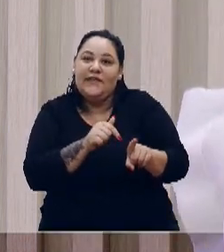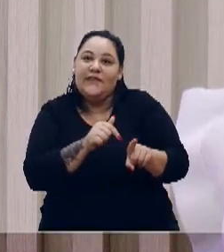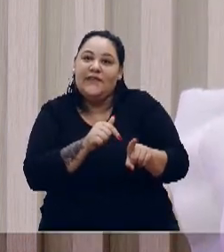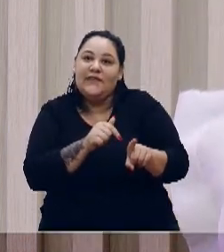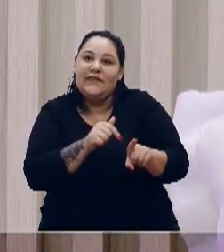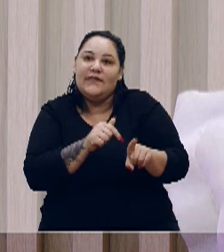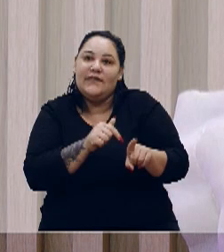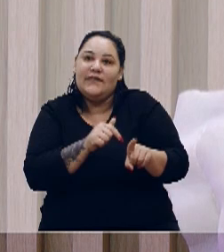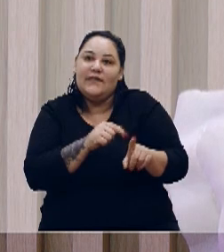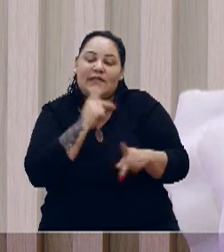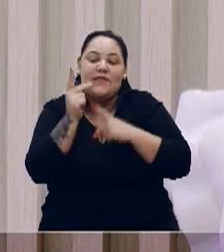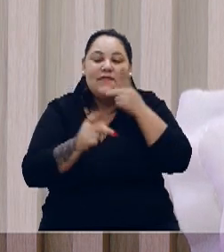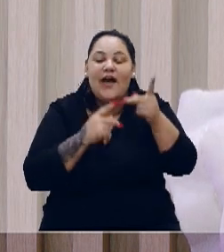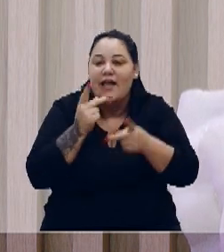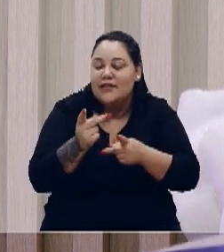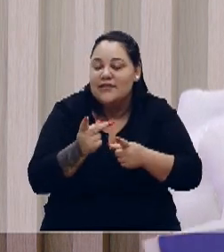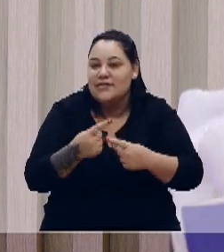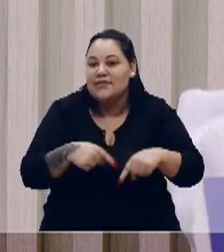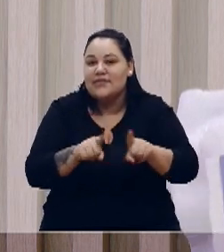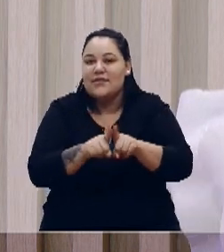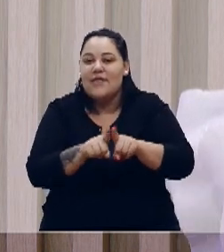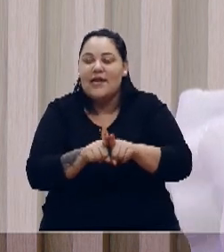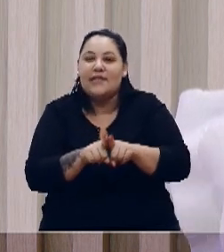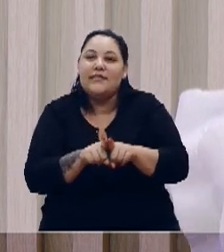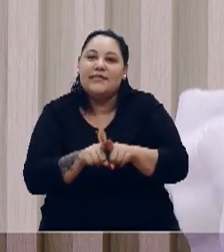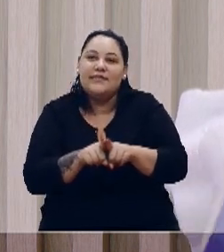a comentários, a